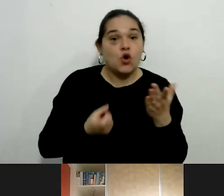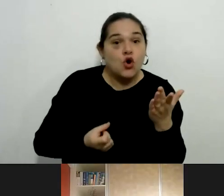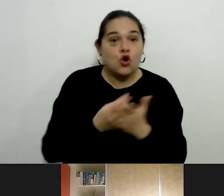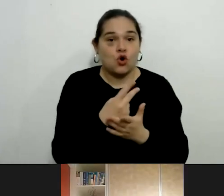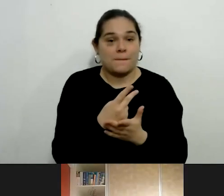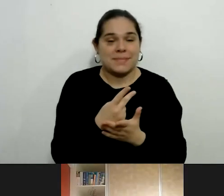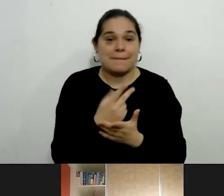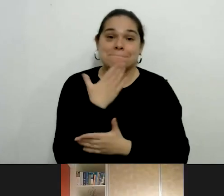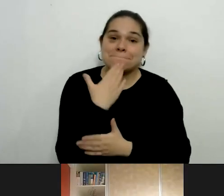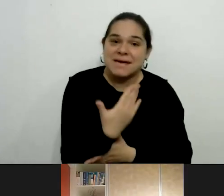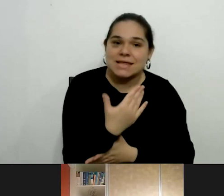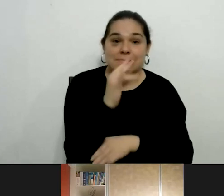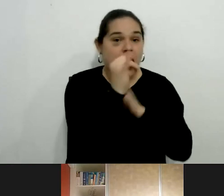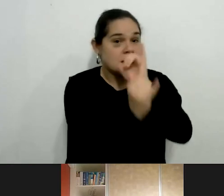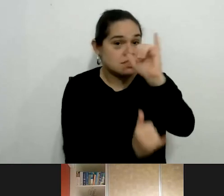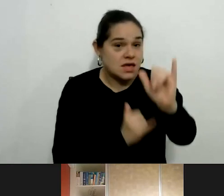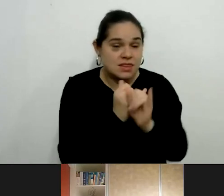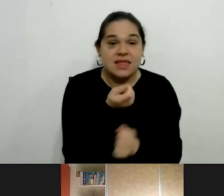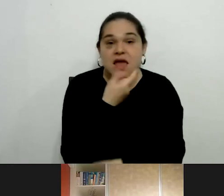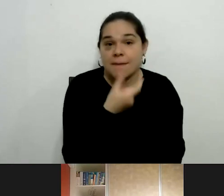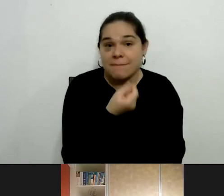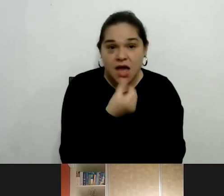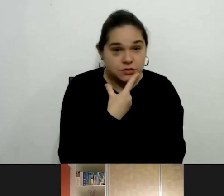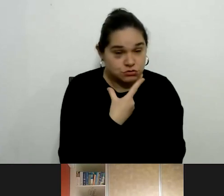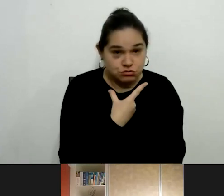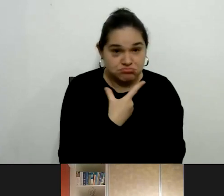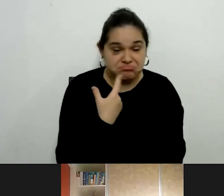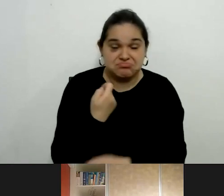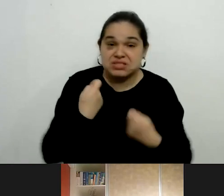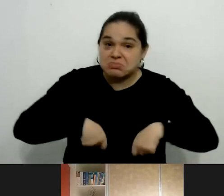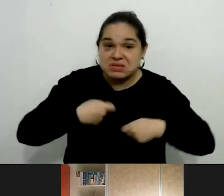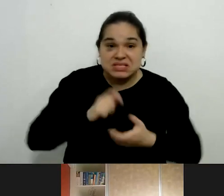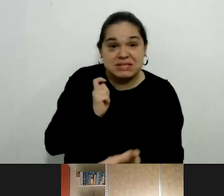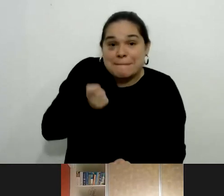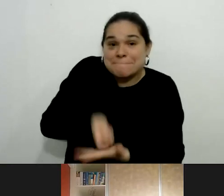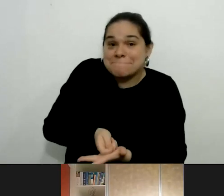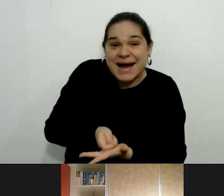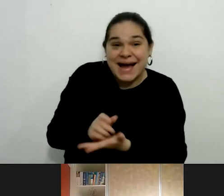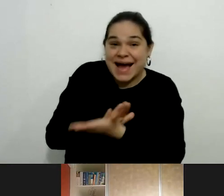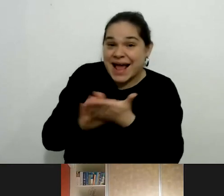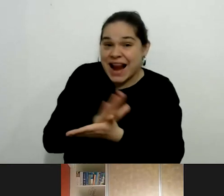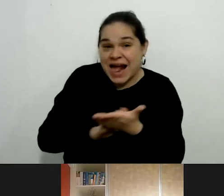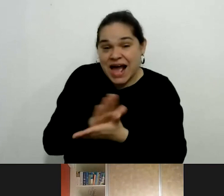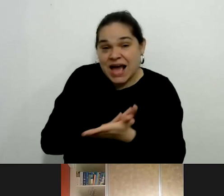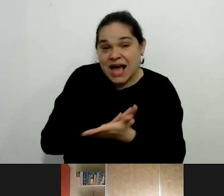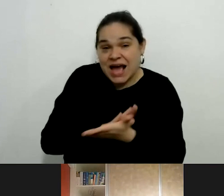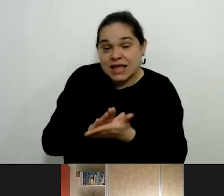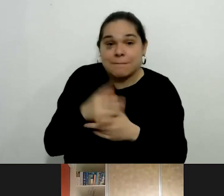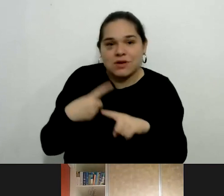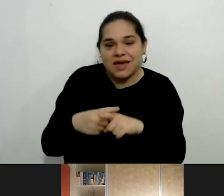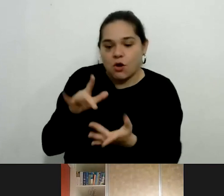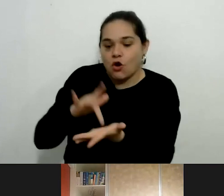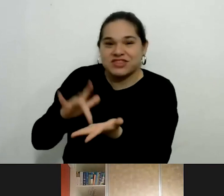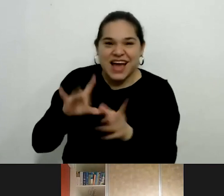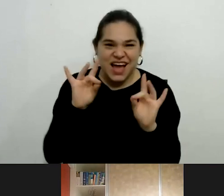faz o pedido de medicamento e já vai o desconto em folha, então, a praticidade,